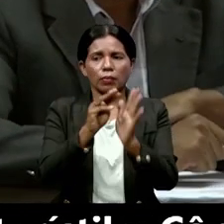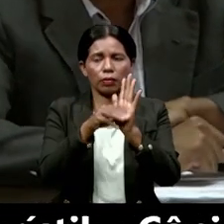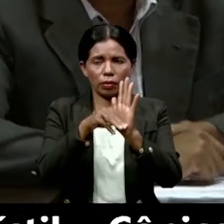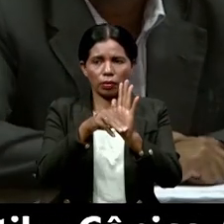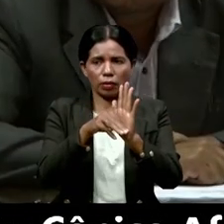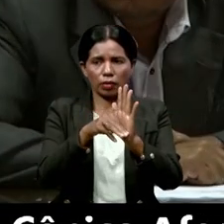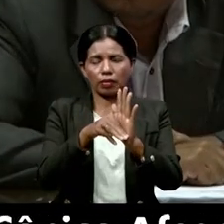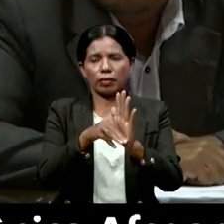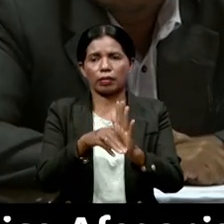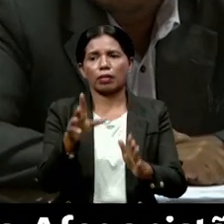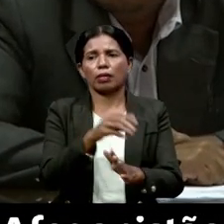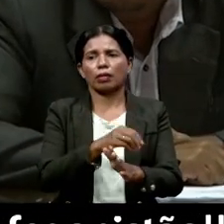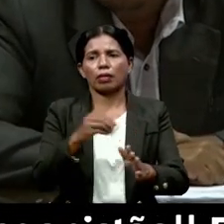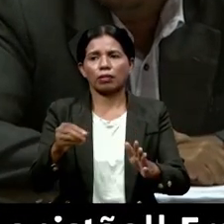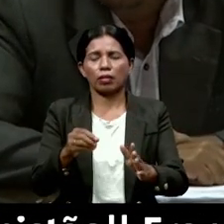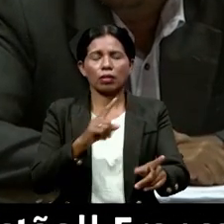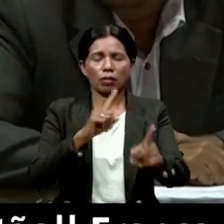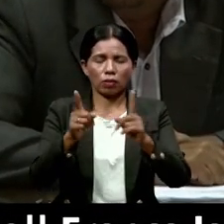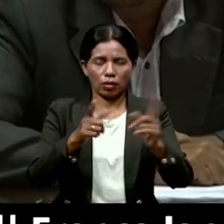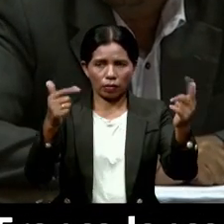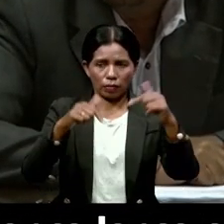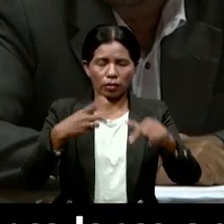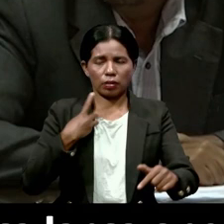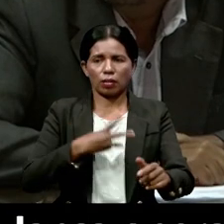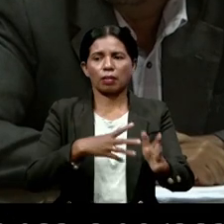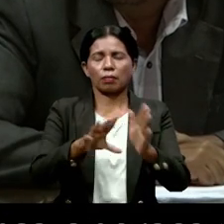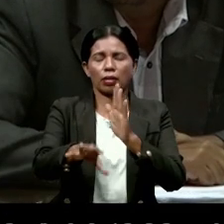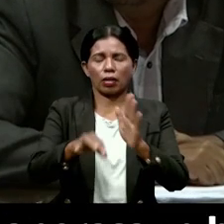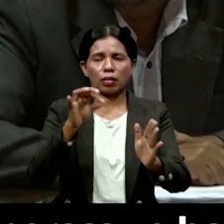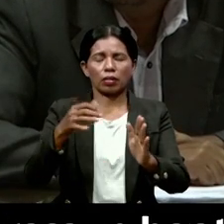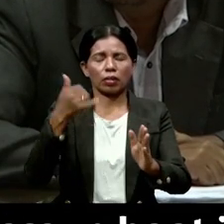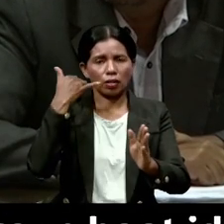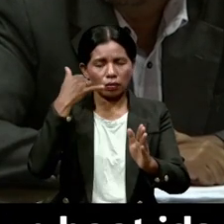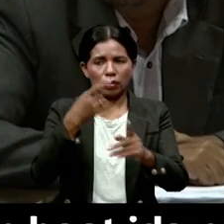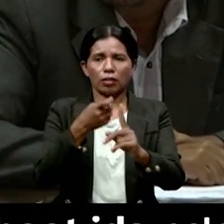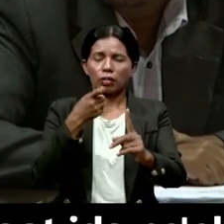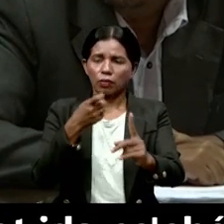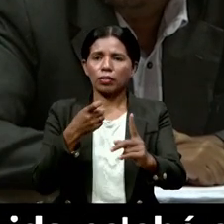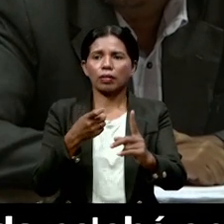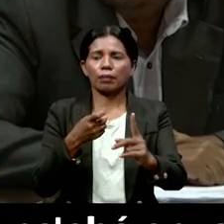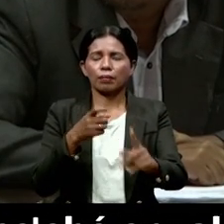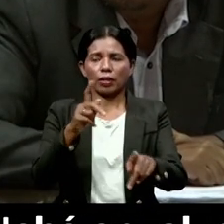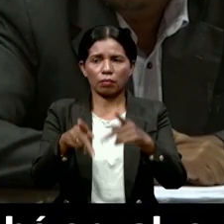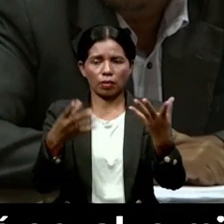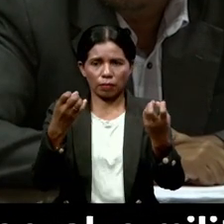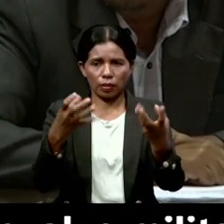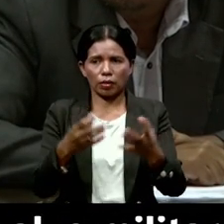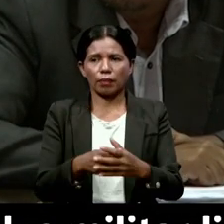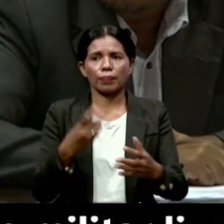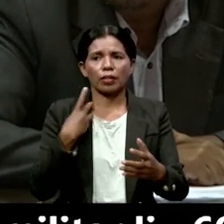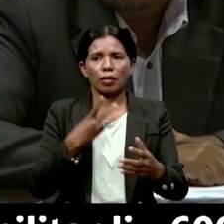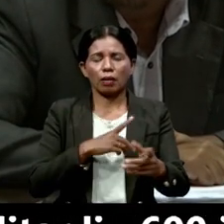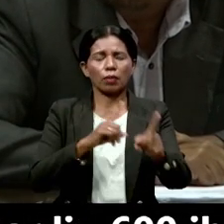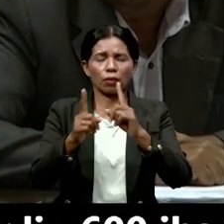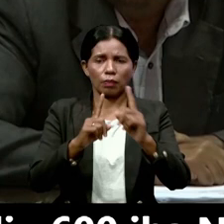15 minutos de nos interpretação mais a minha tan samara usi é uma barra a minha tan